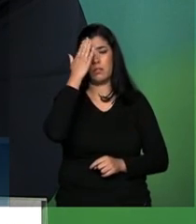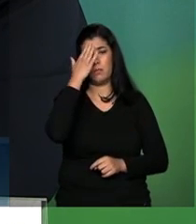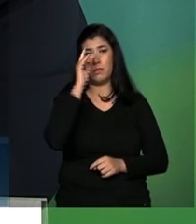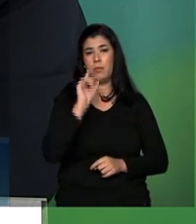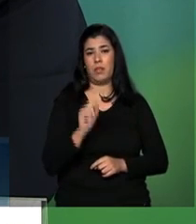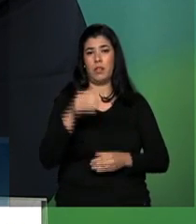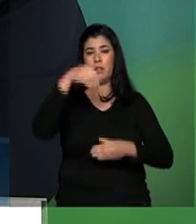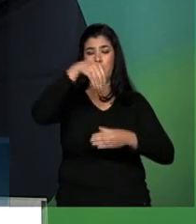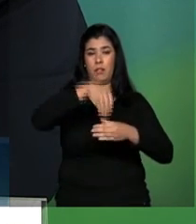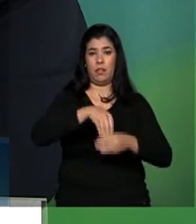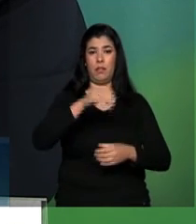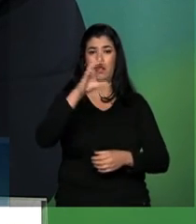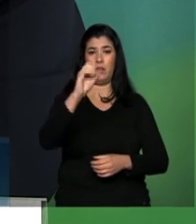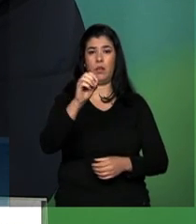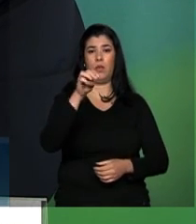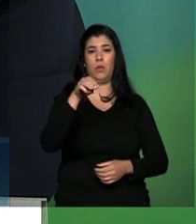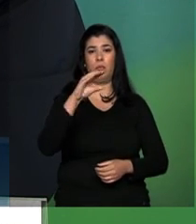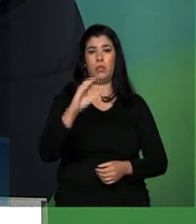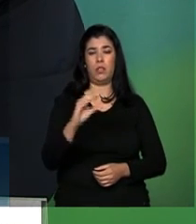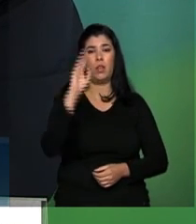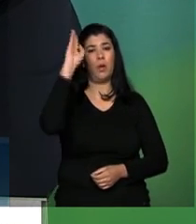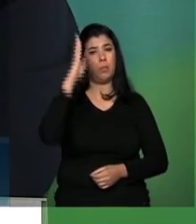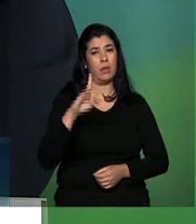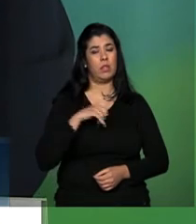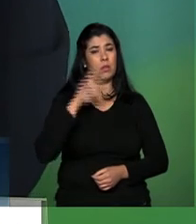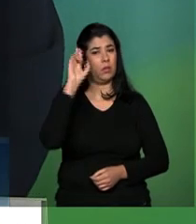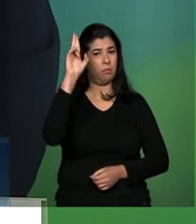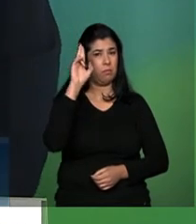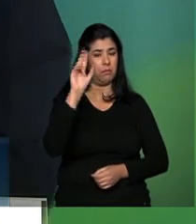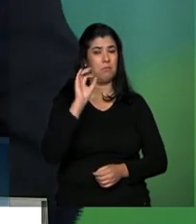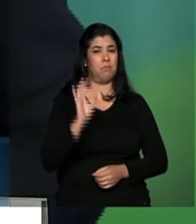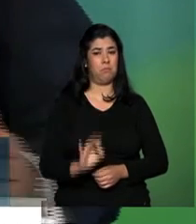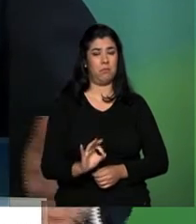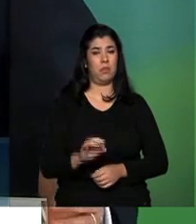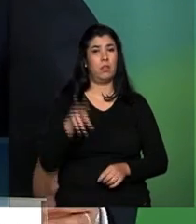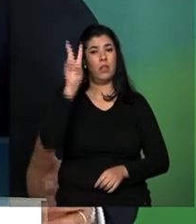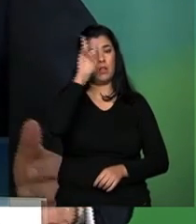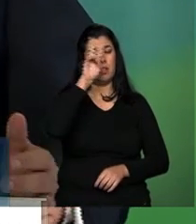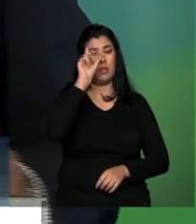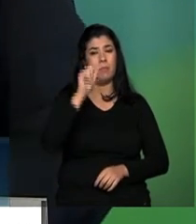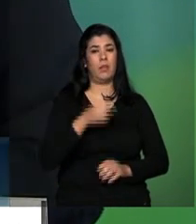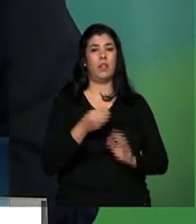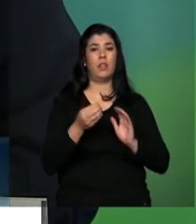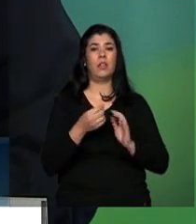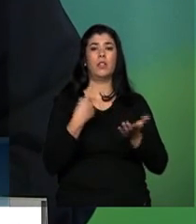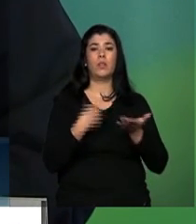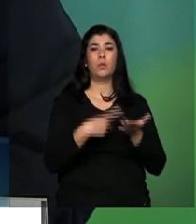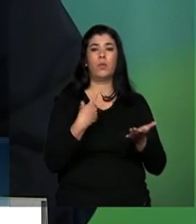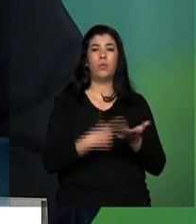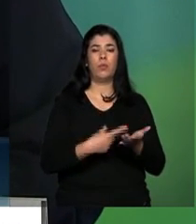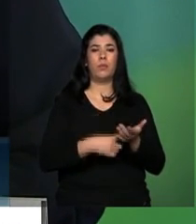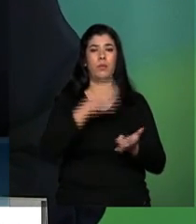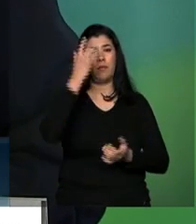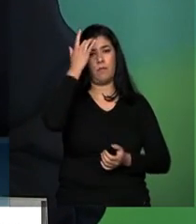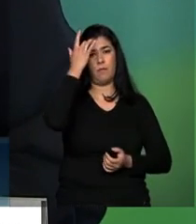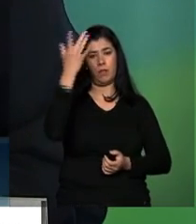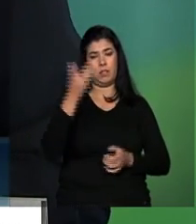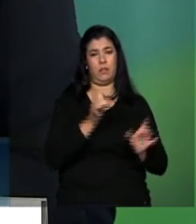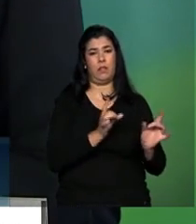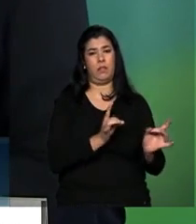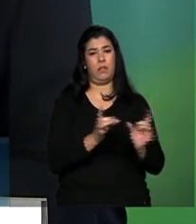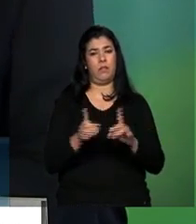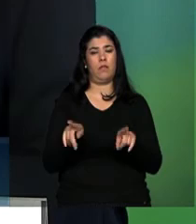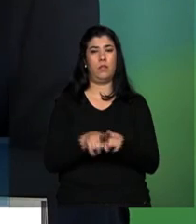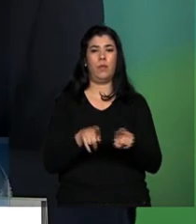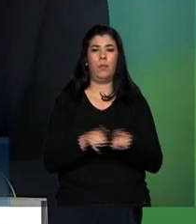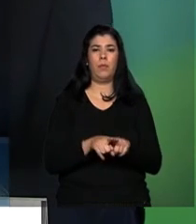na OMC uma presença muito importante. E lembrar que essa agenda de facilitação de comércio, ela